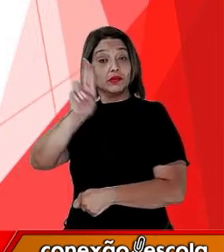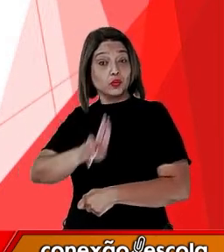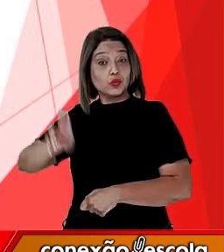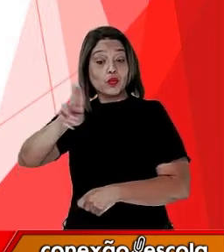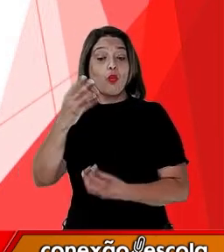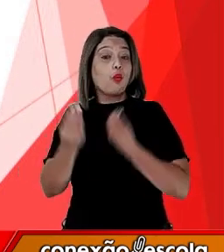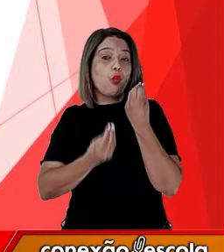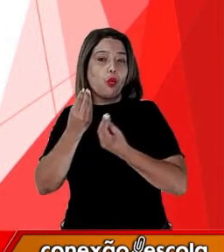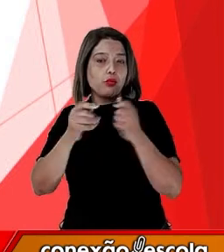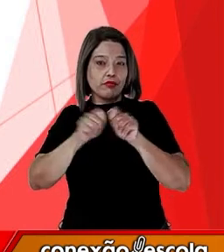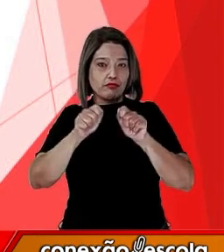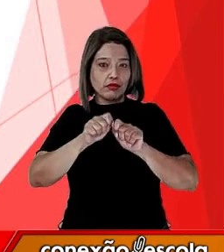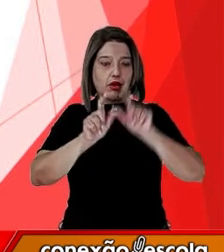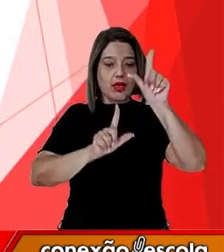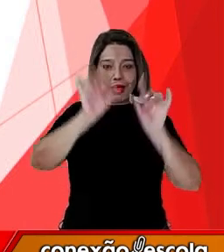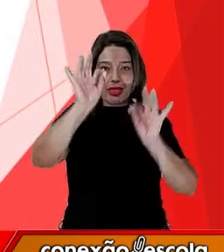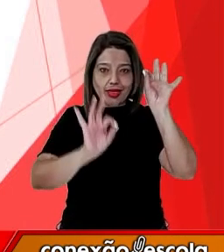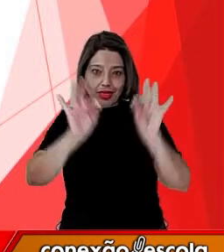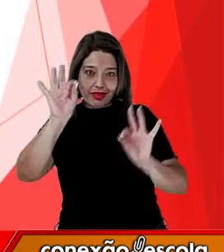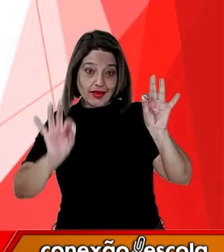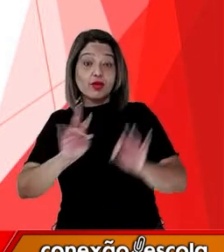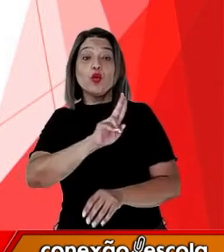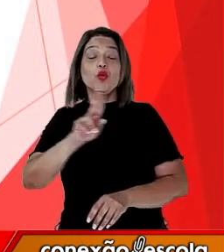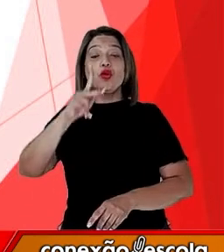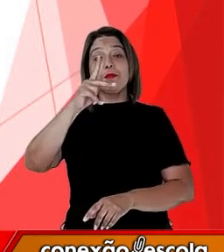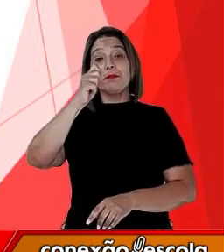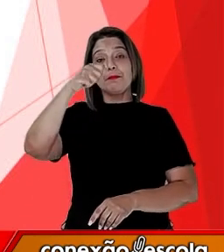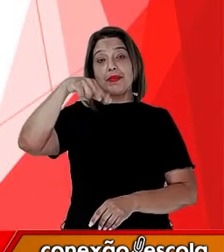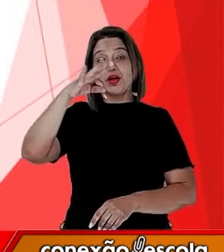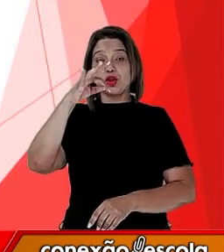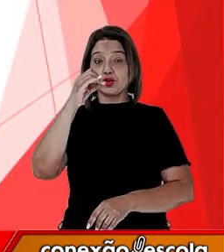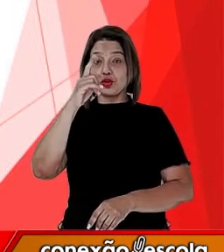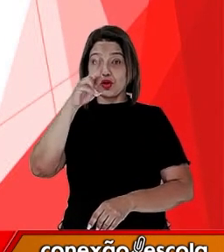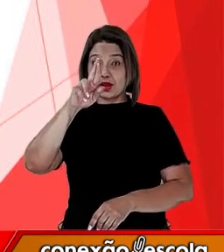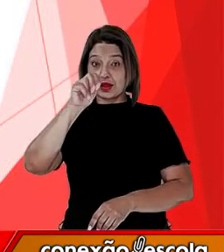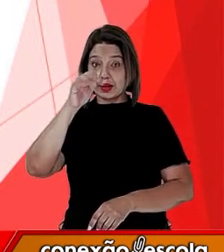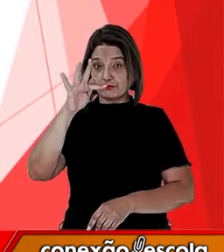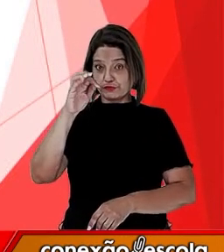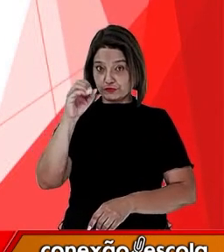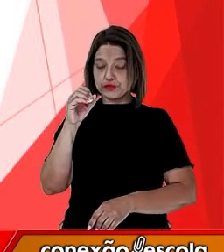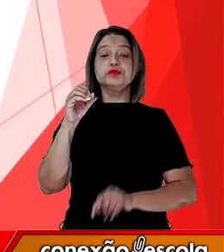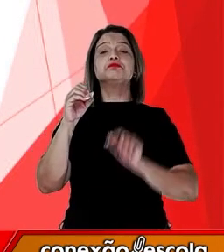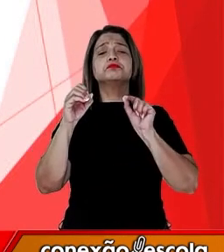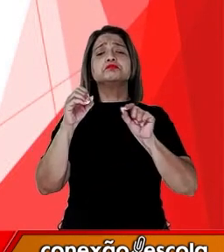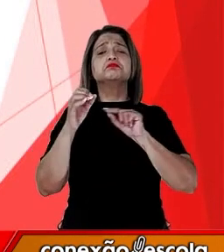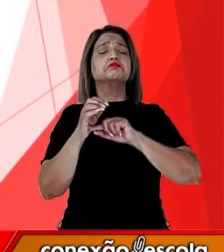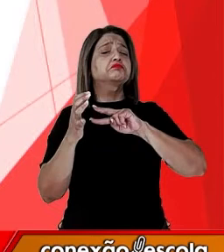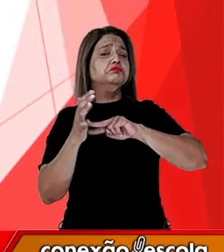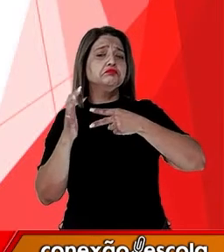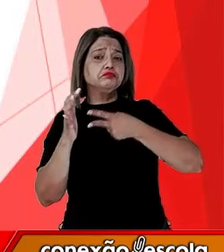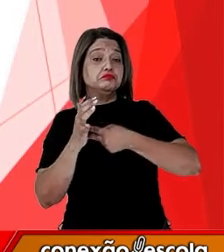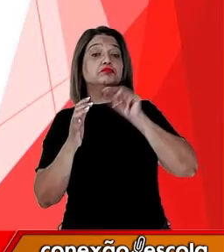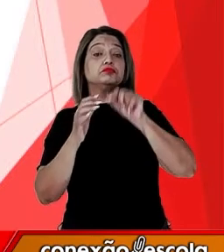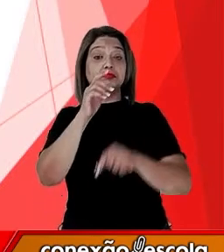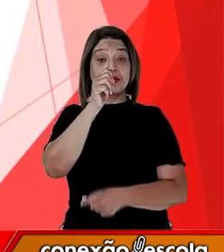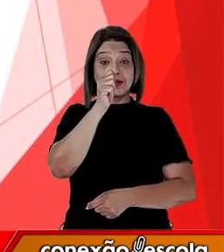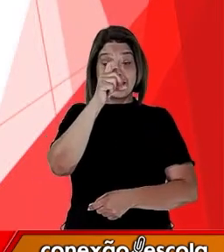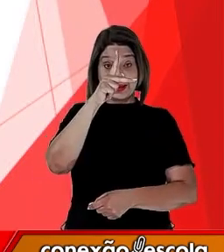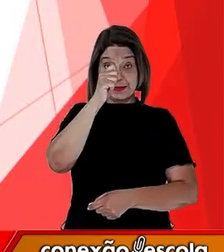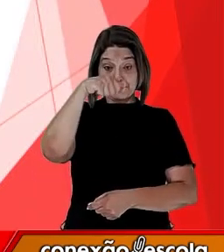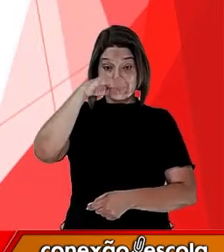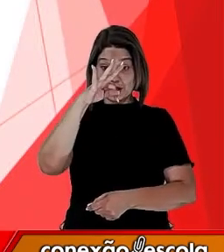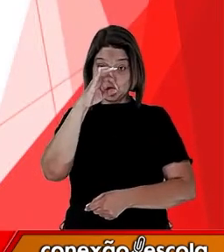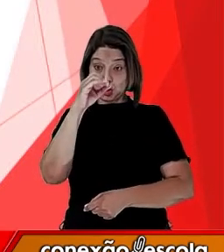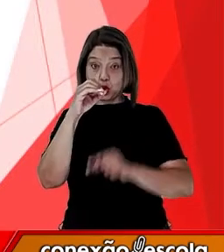Esse instrumento é o pantógrafo. O pantógrafo significa panto, que quer